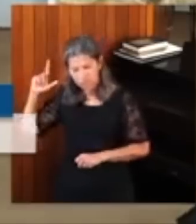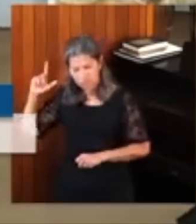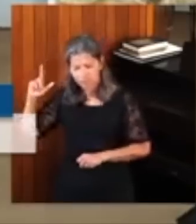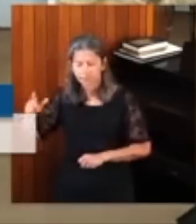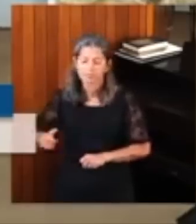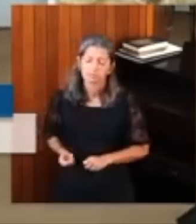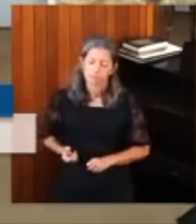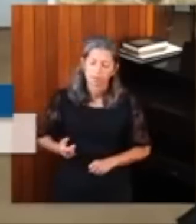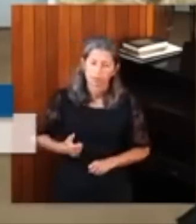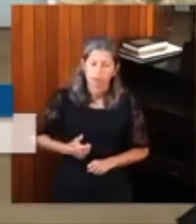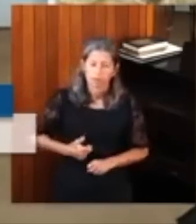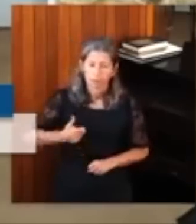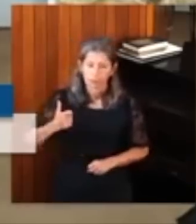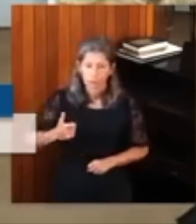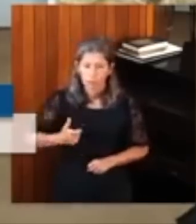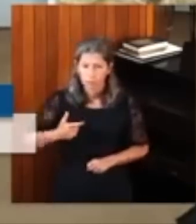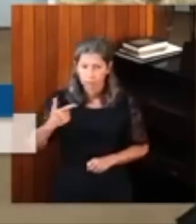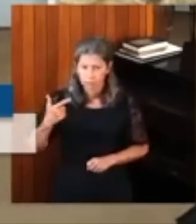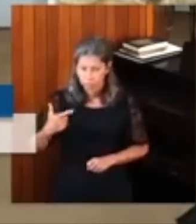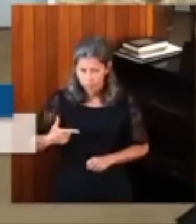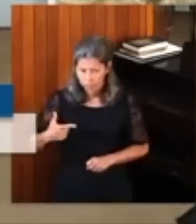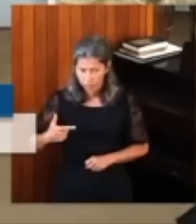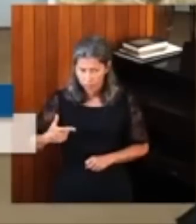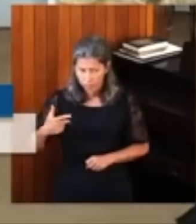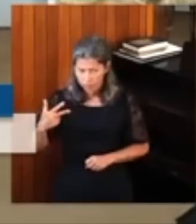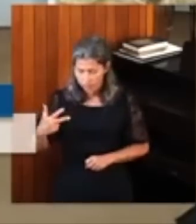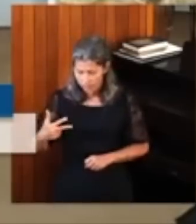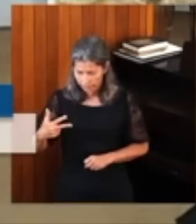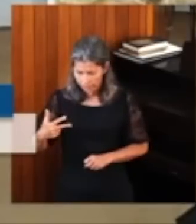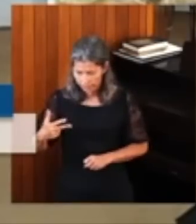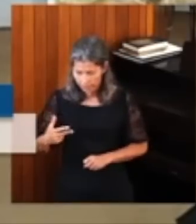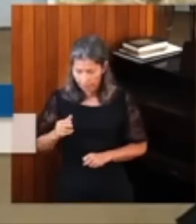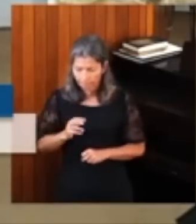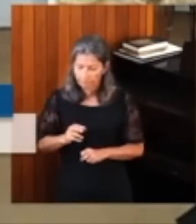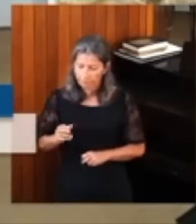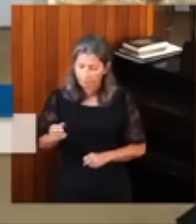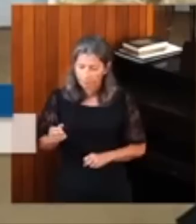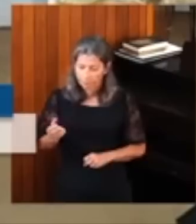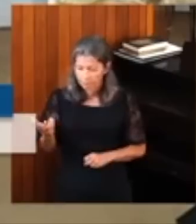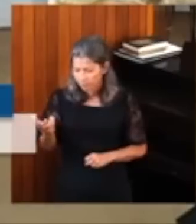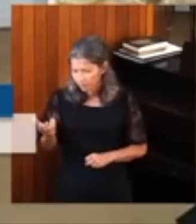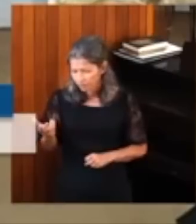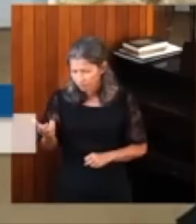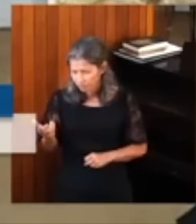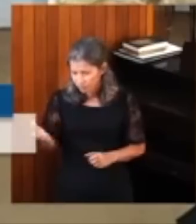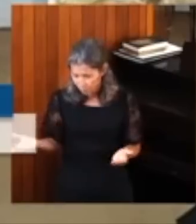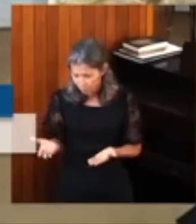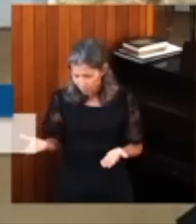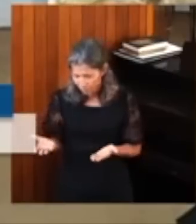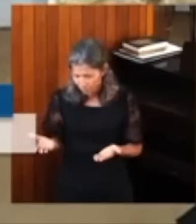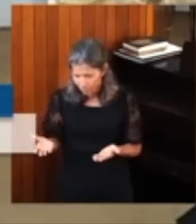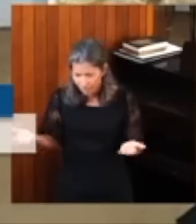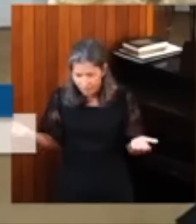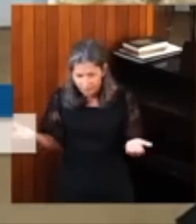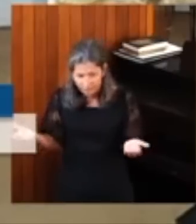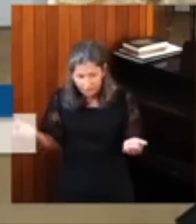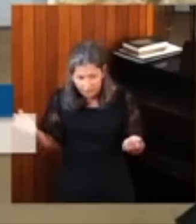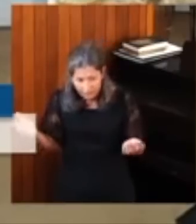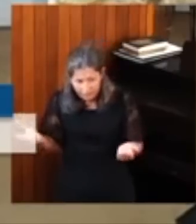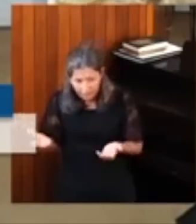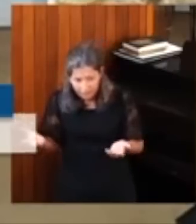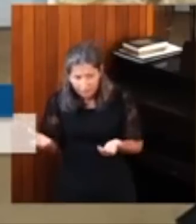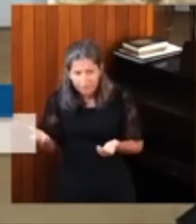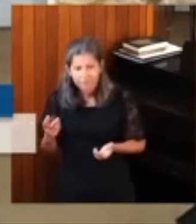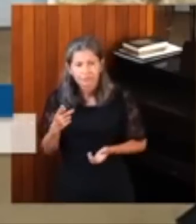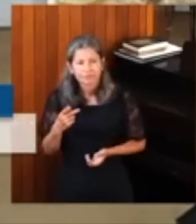agora vamos às partes 4 e 5 do livro. Eu só espero conseguir terminar antes do palestrante da tarde começar a parte